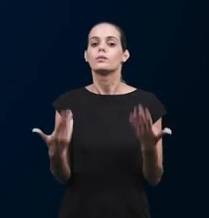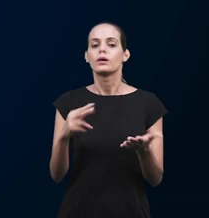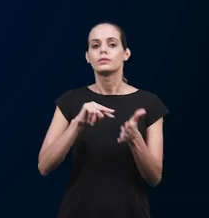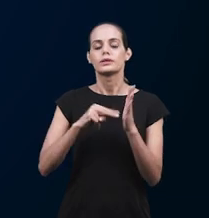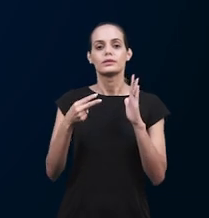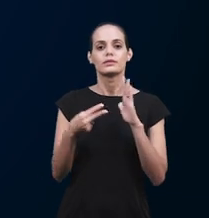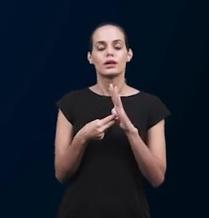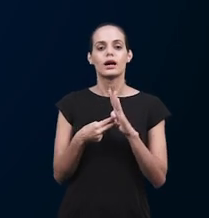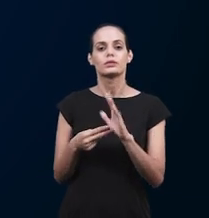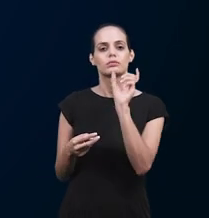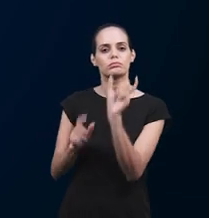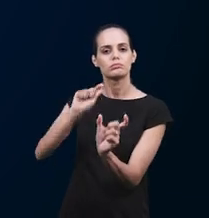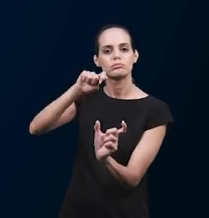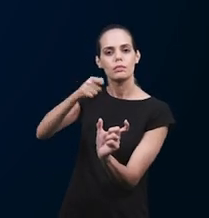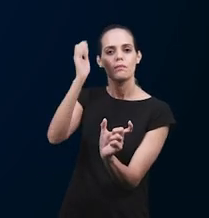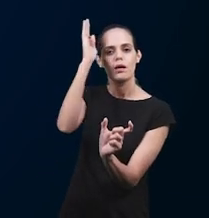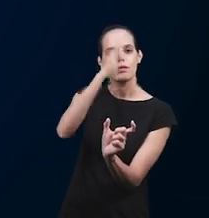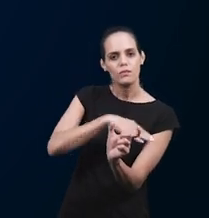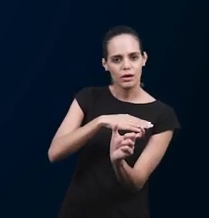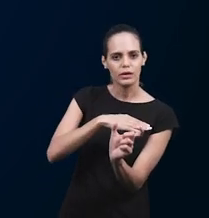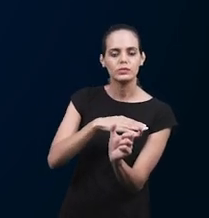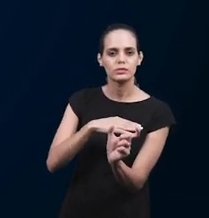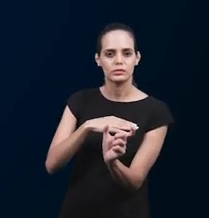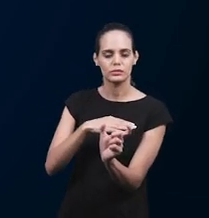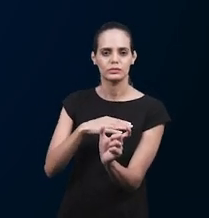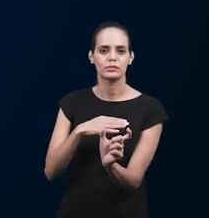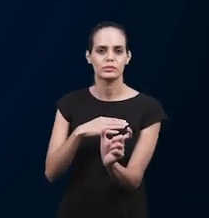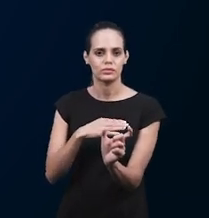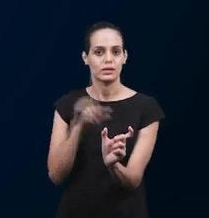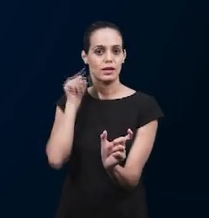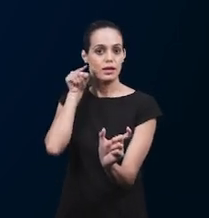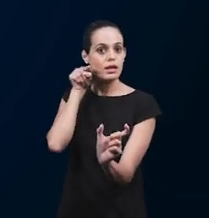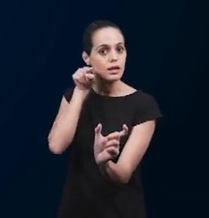Qual o significado da palavra malvado?